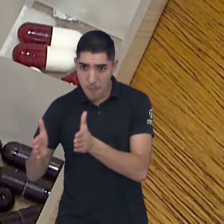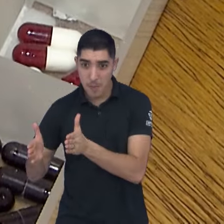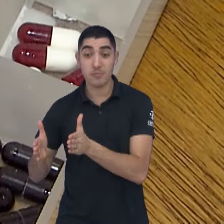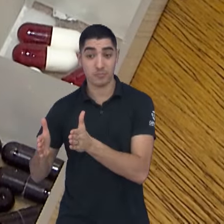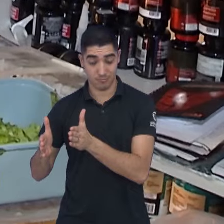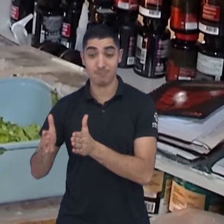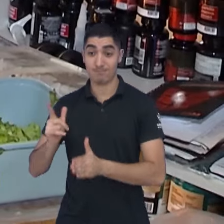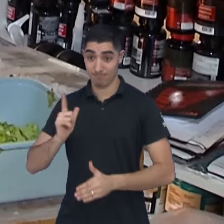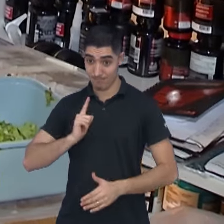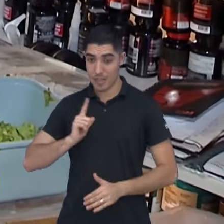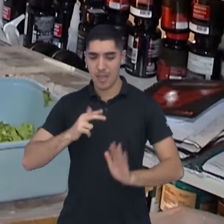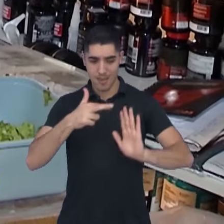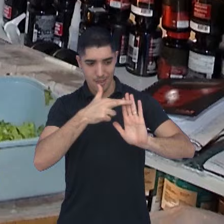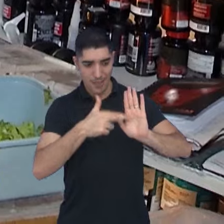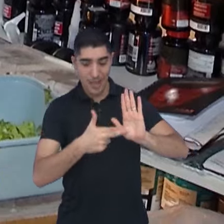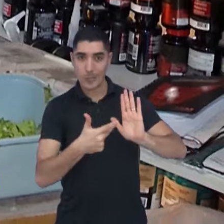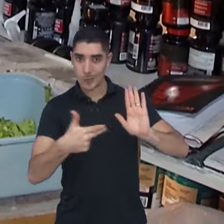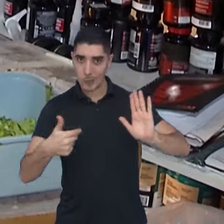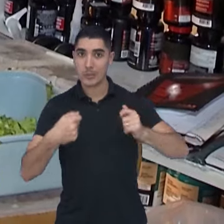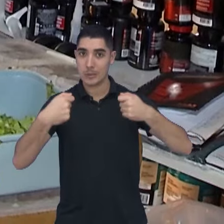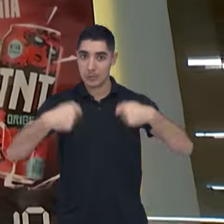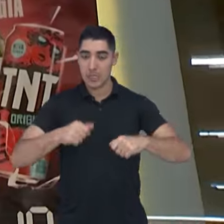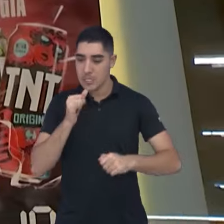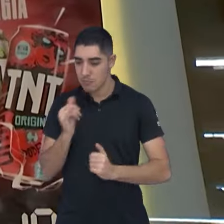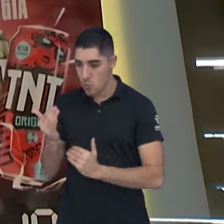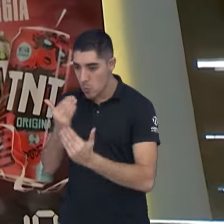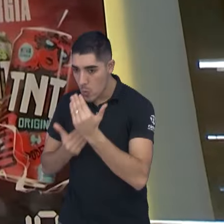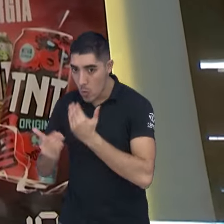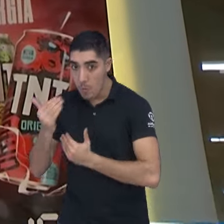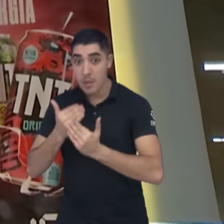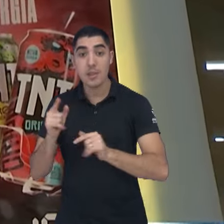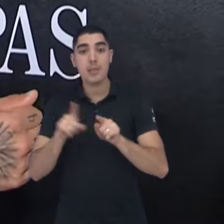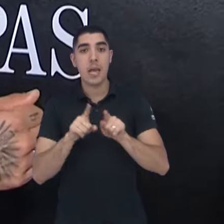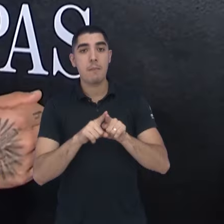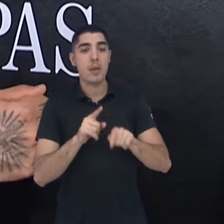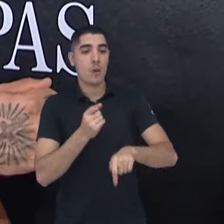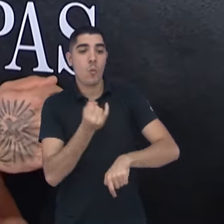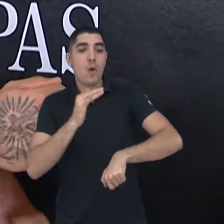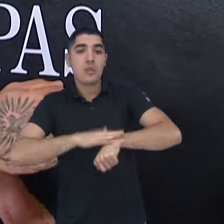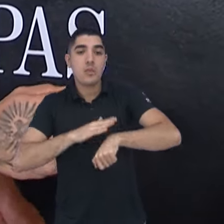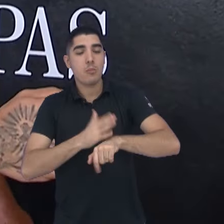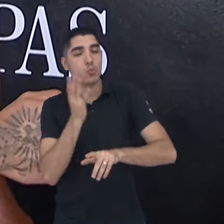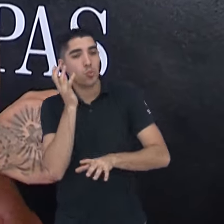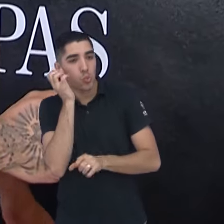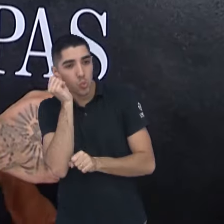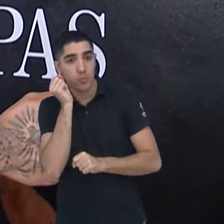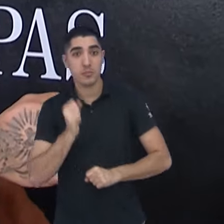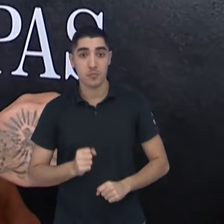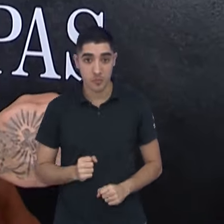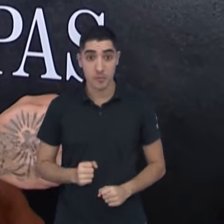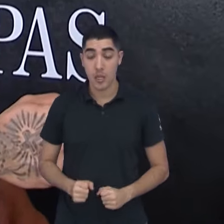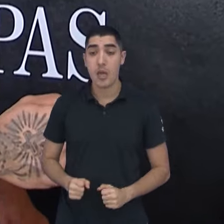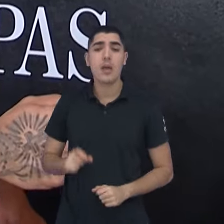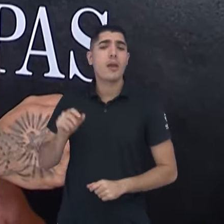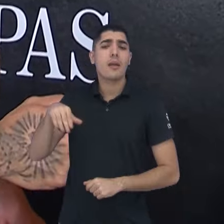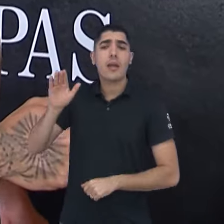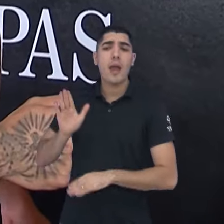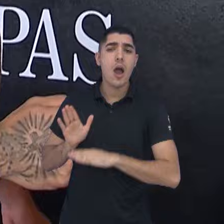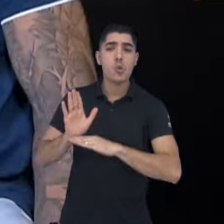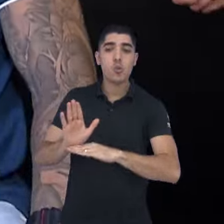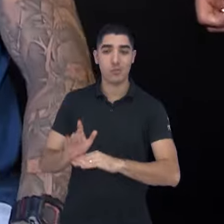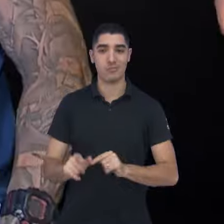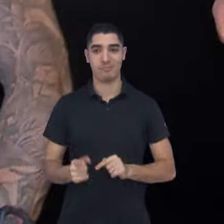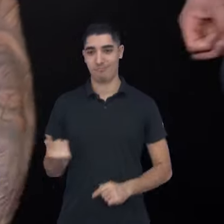de restrições e regras que vão desde o que comem até o quanto dormem. Quem ajuda o Joe a se manter no projeto é o